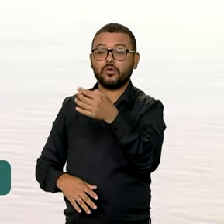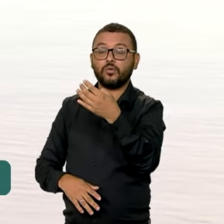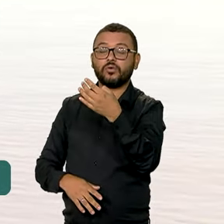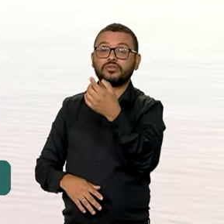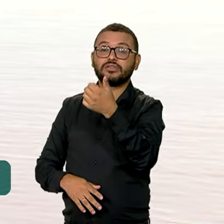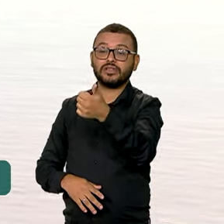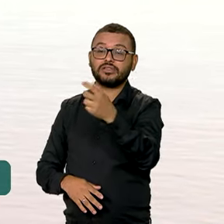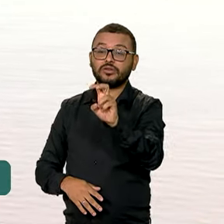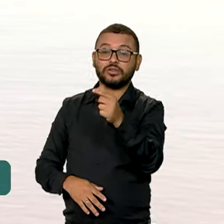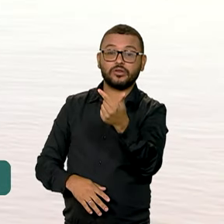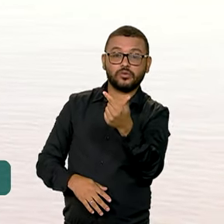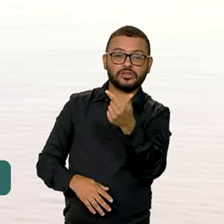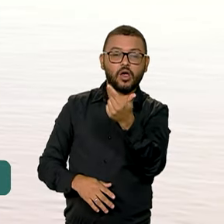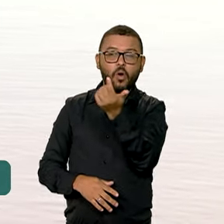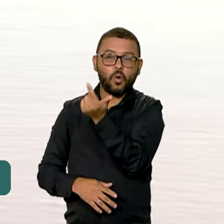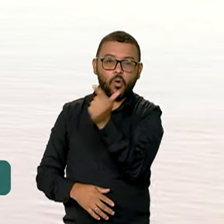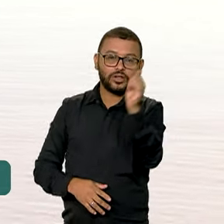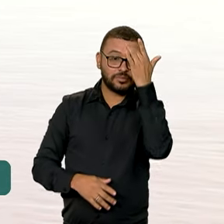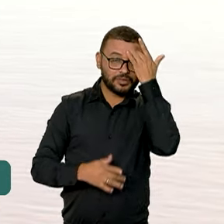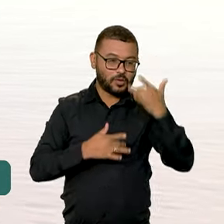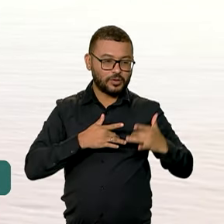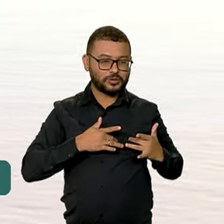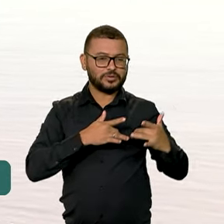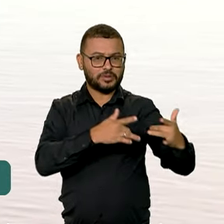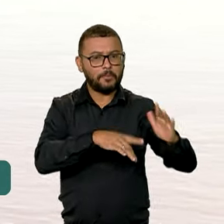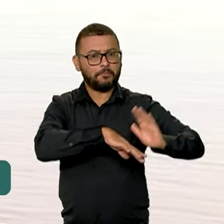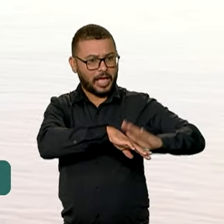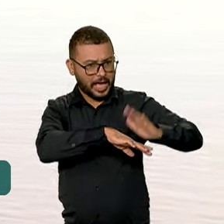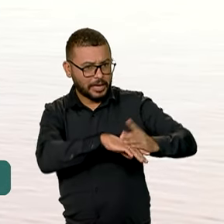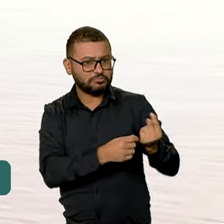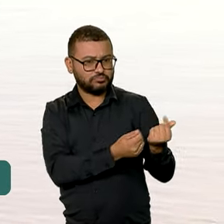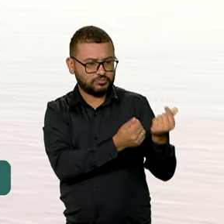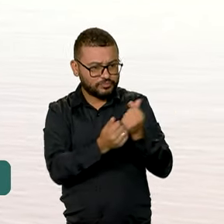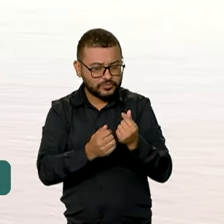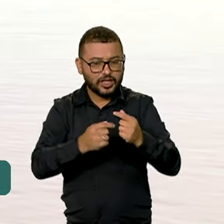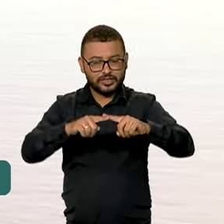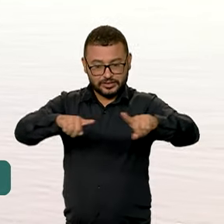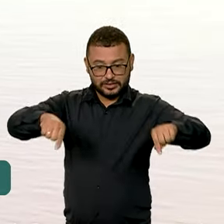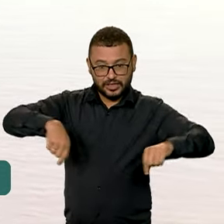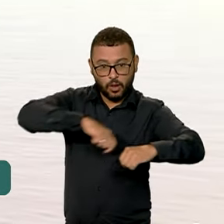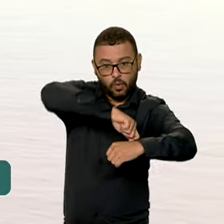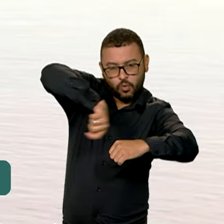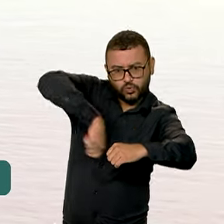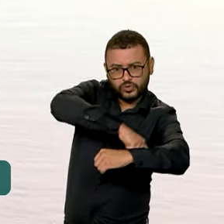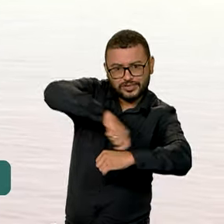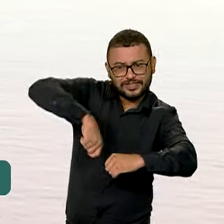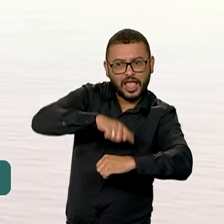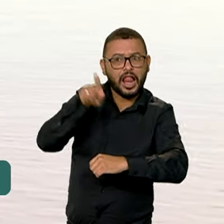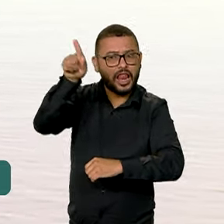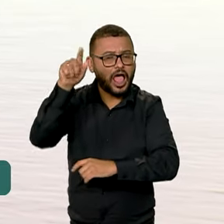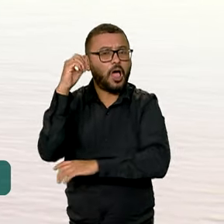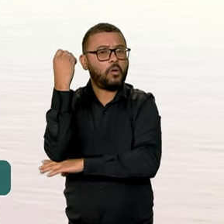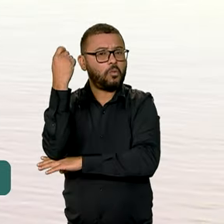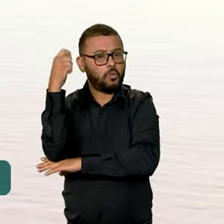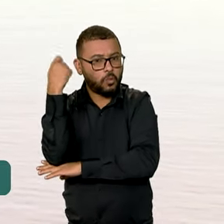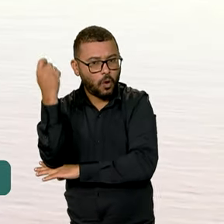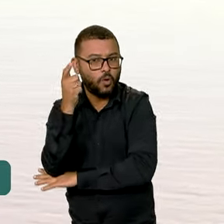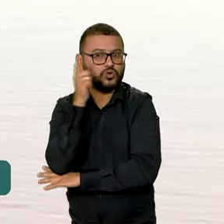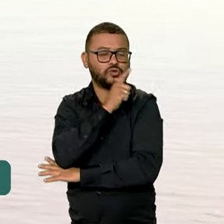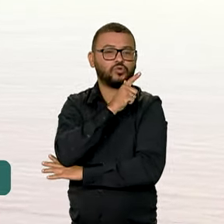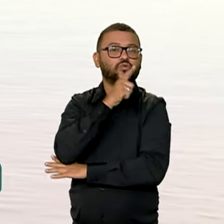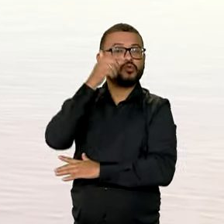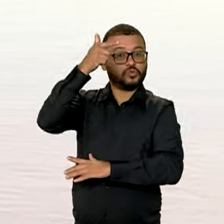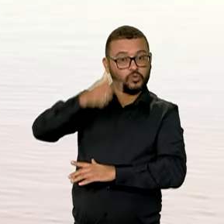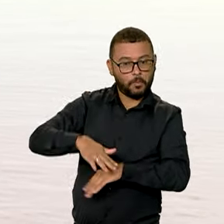37.152 pessoas. Já a solidariedade só aumenta. As cozinhas solidárias do estado ganharam um reforço extra essa